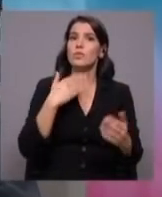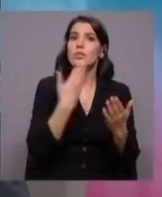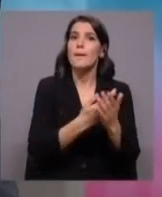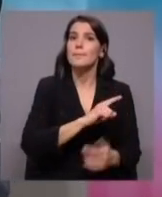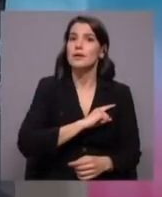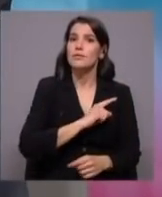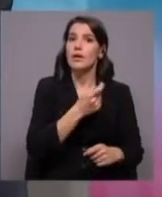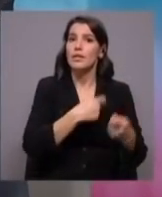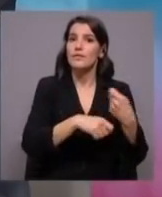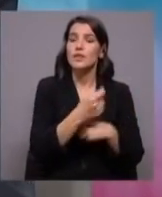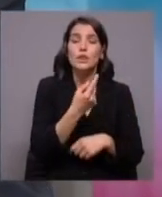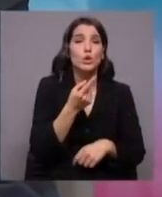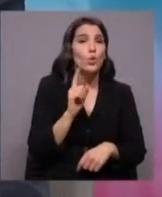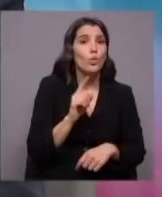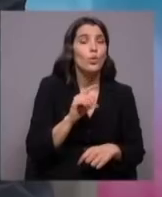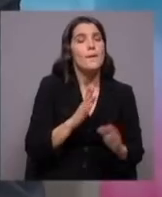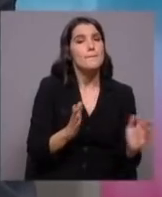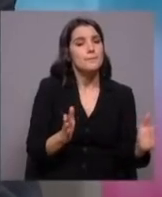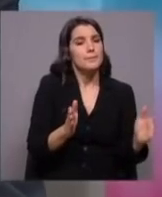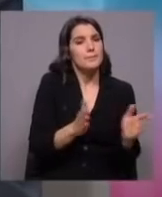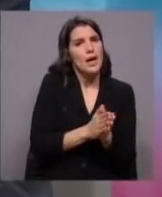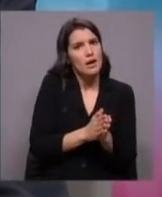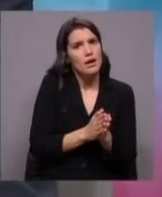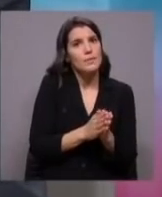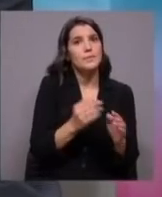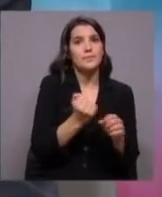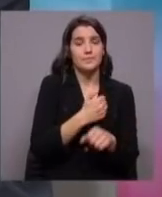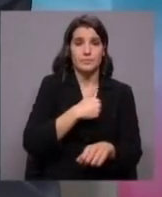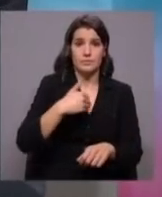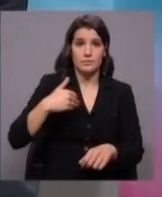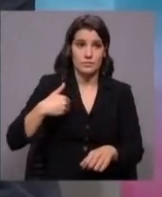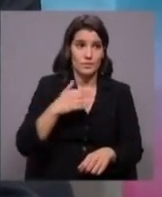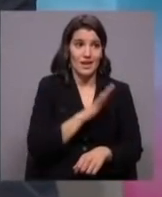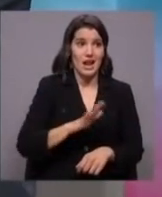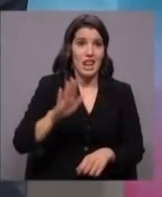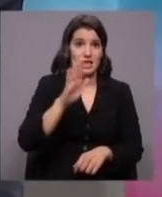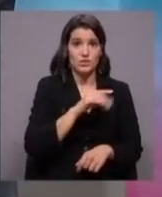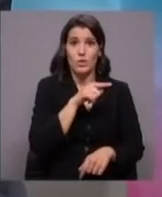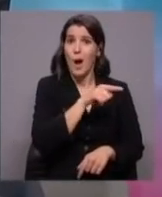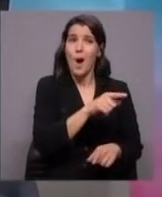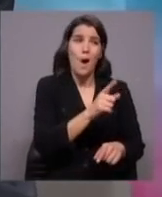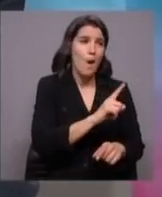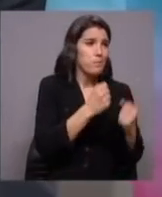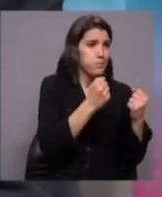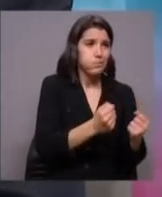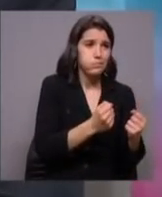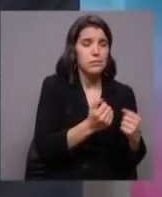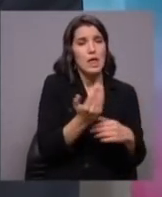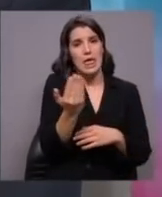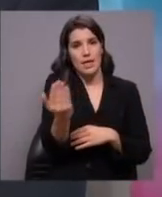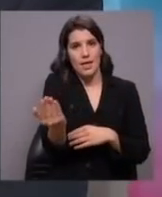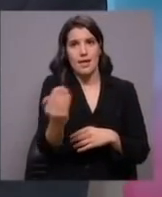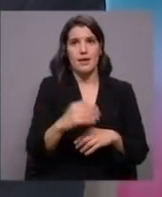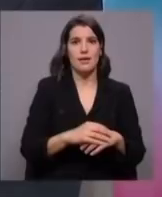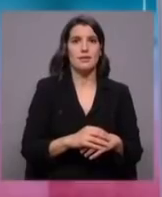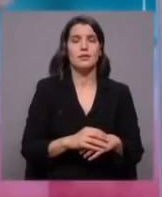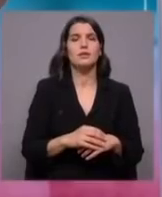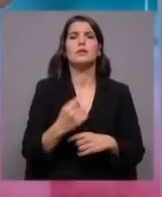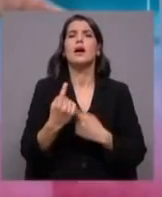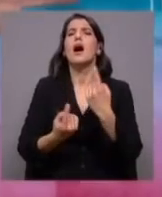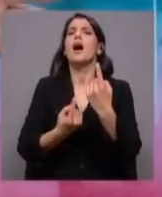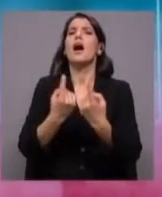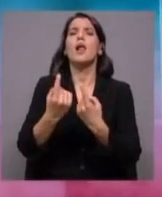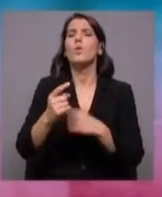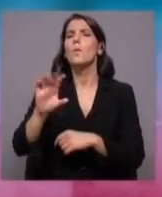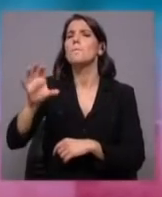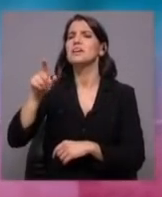para complementar aquilo que o Serviço Nacional de Saúde não tem estado capaz de fazer. Há algum país no qual se inspire